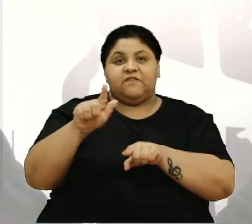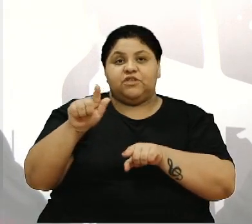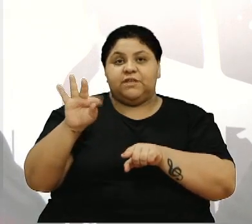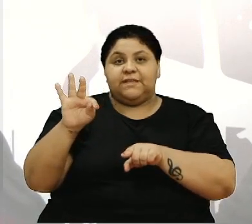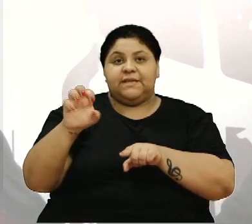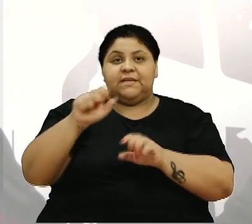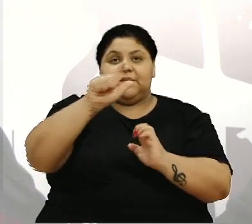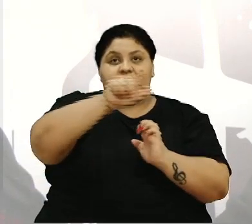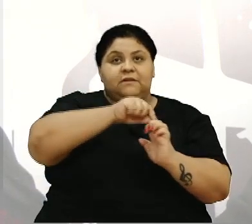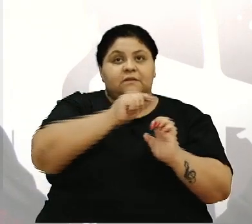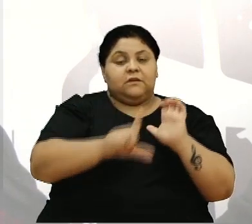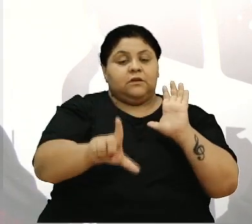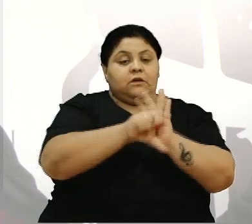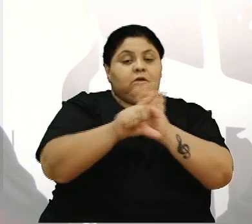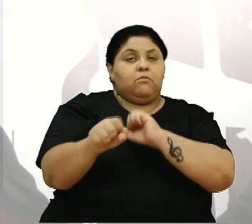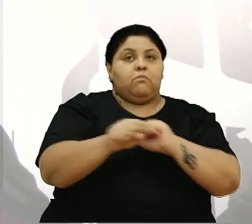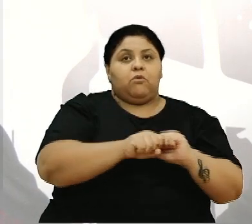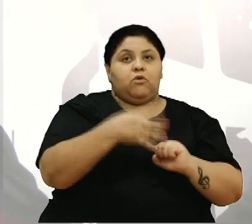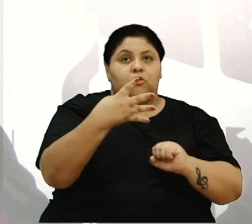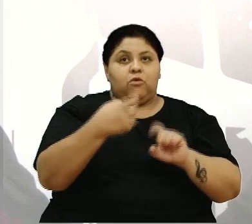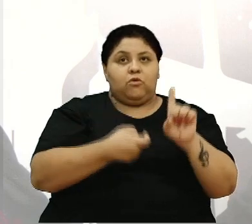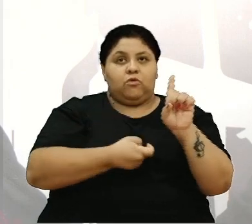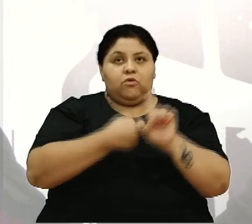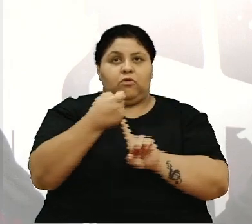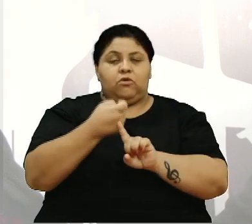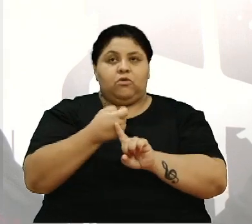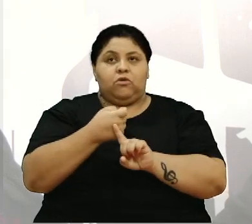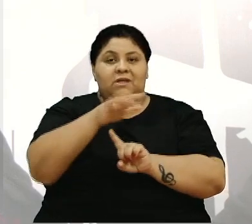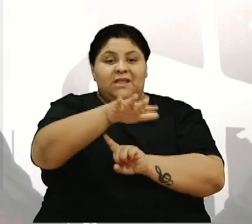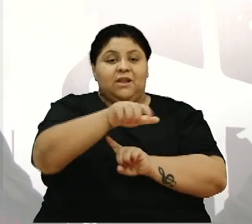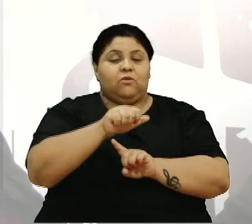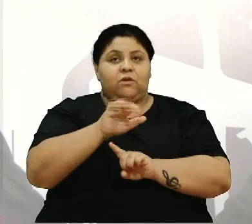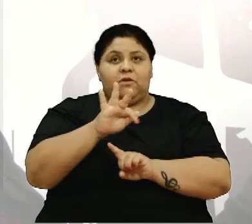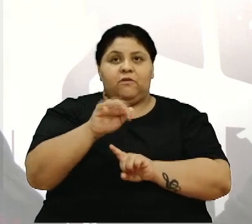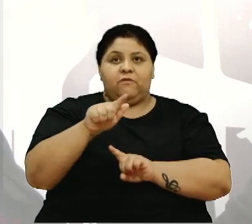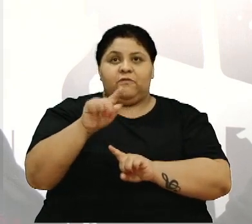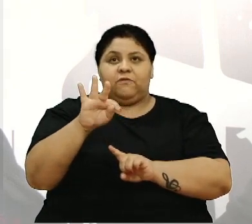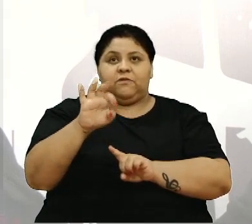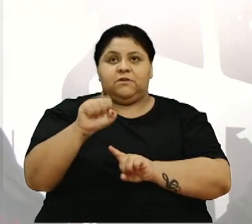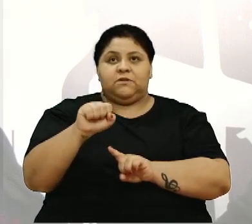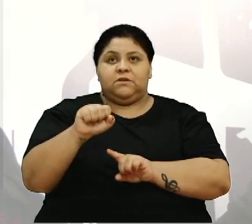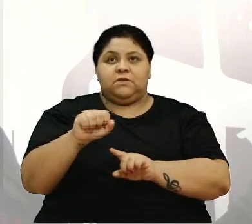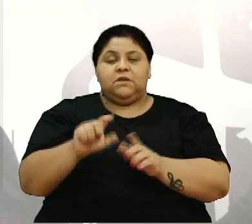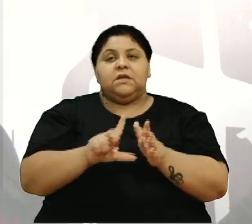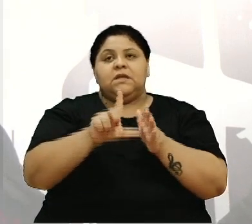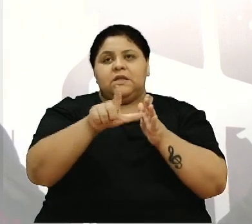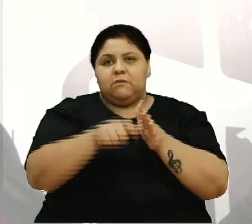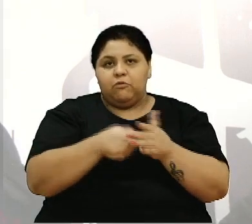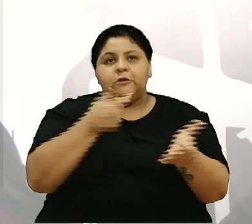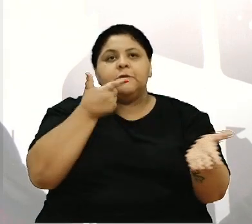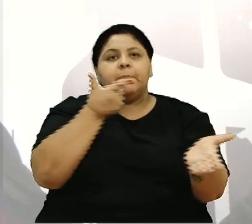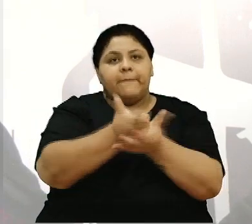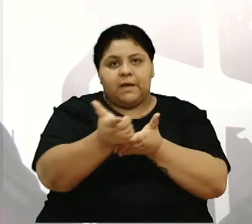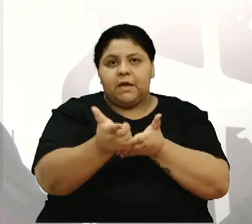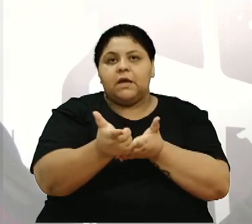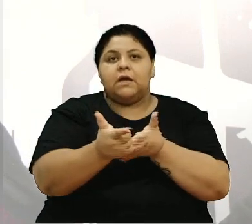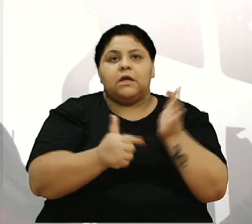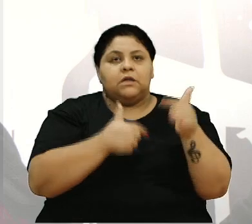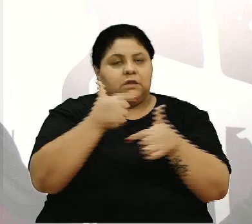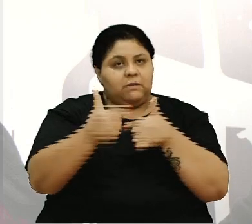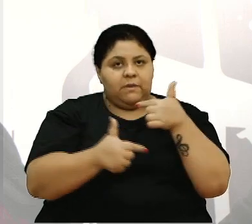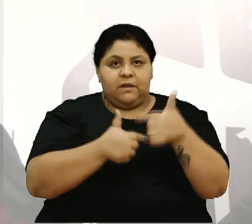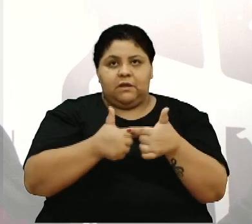empresas, pela lei, podem ficar 4 meses sem recolher o FGTS, depois compensar, ou enfim, né, para que o trabalhador não